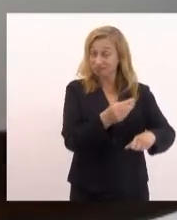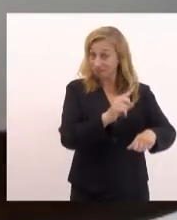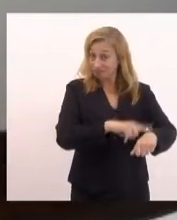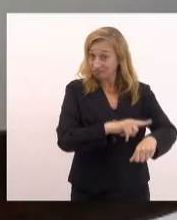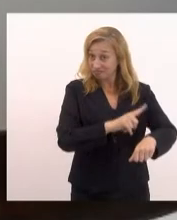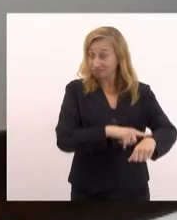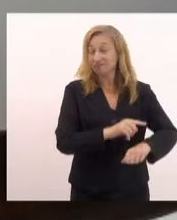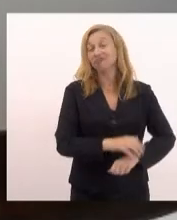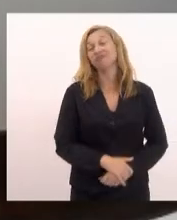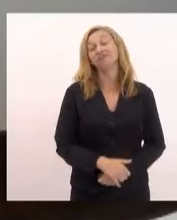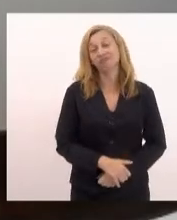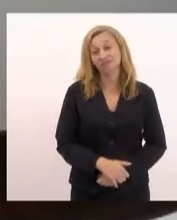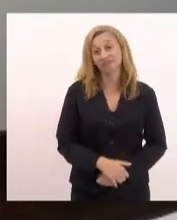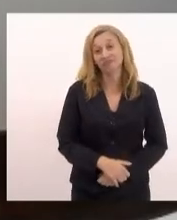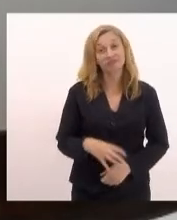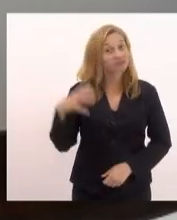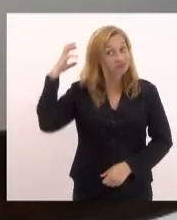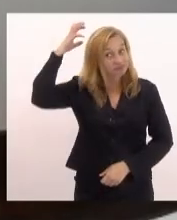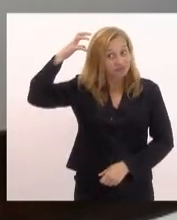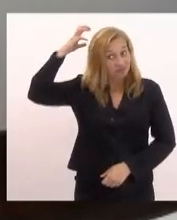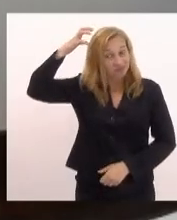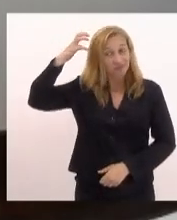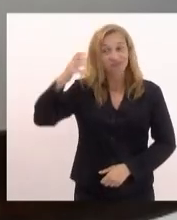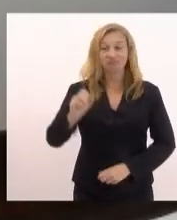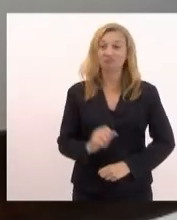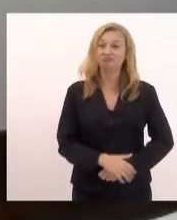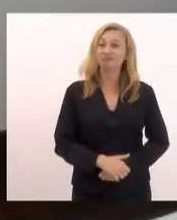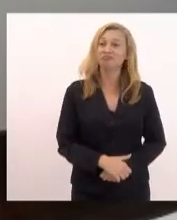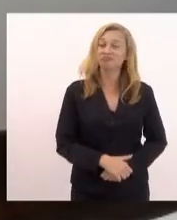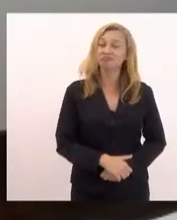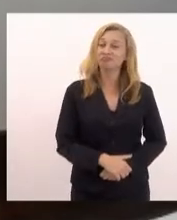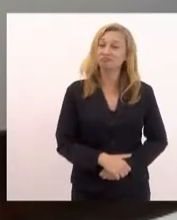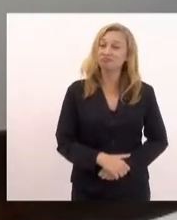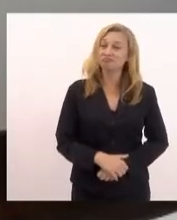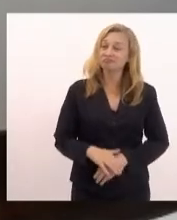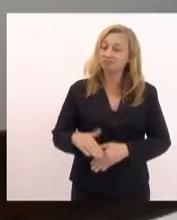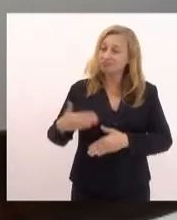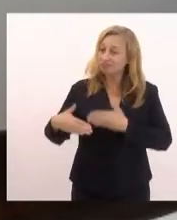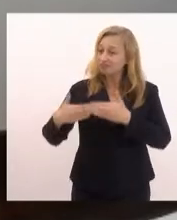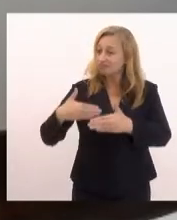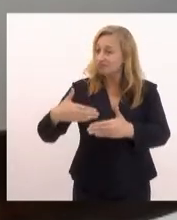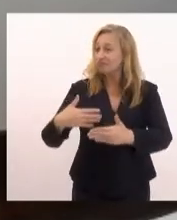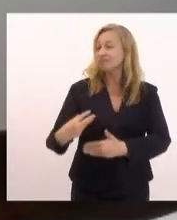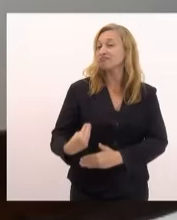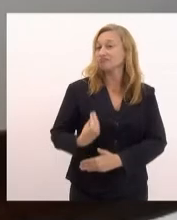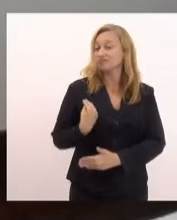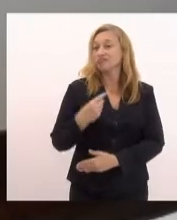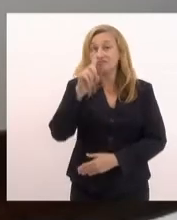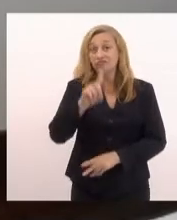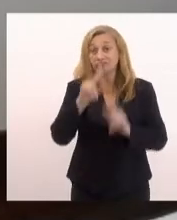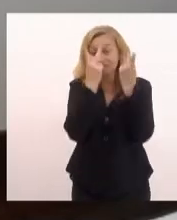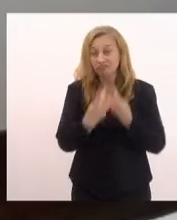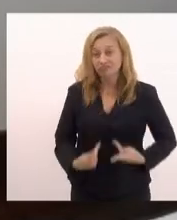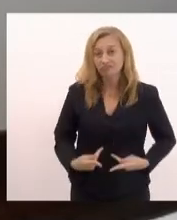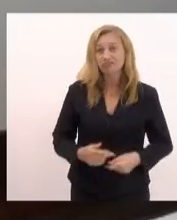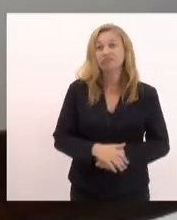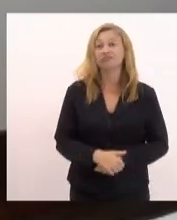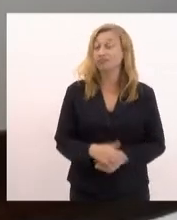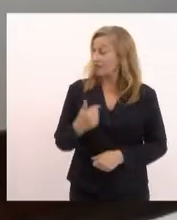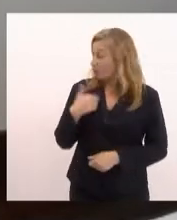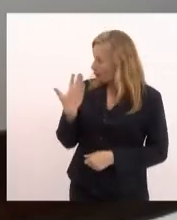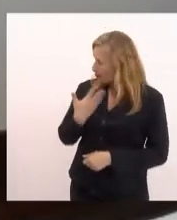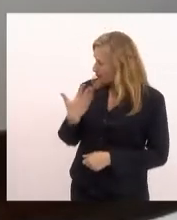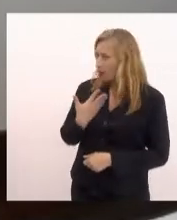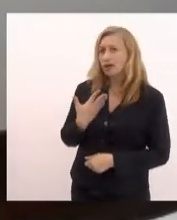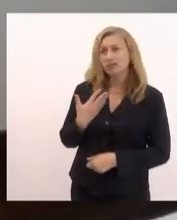desse projeto, e a Marielle, com toda a sua trajetória na defesa dos direitos humanos. Eu fui colega de